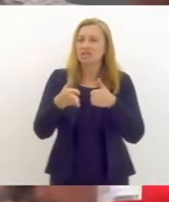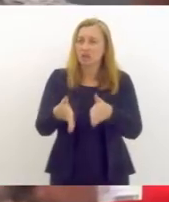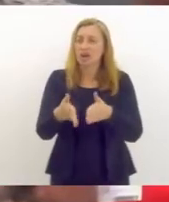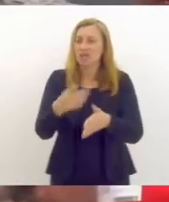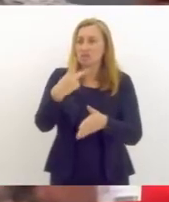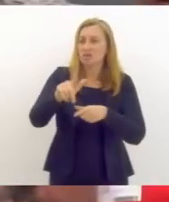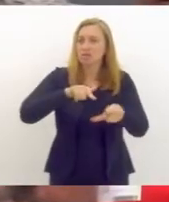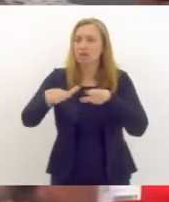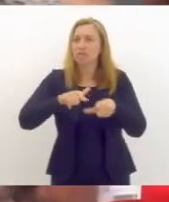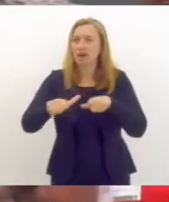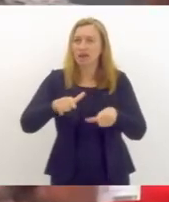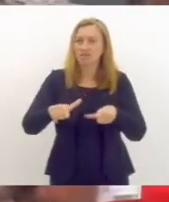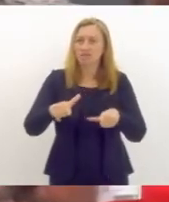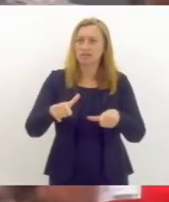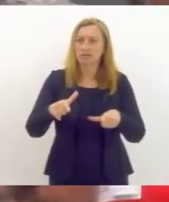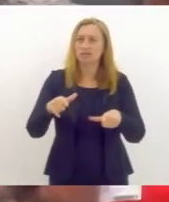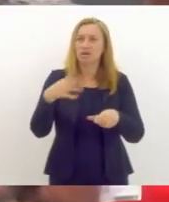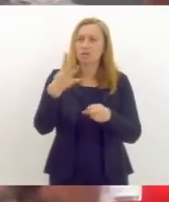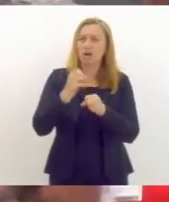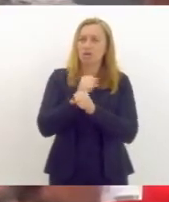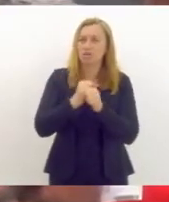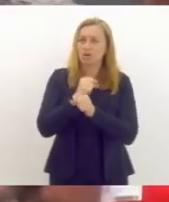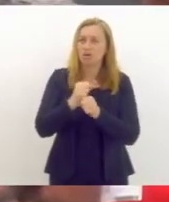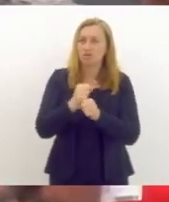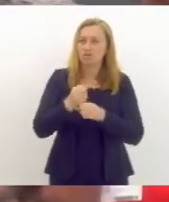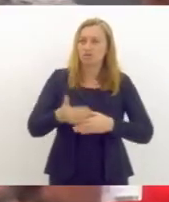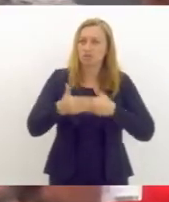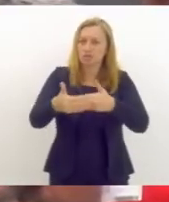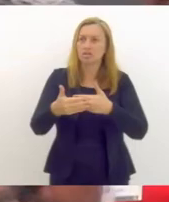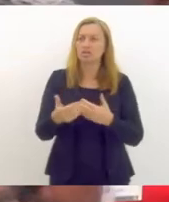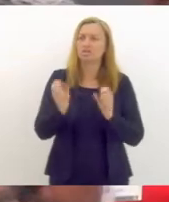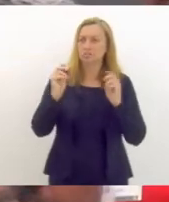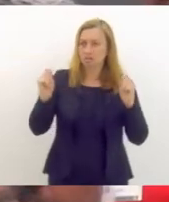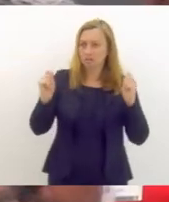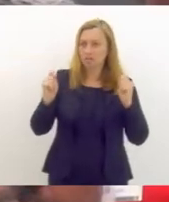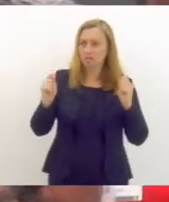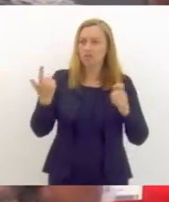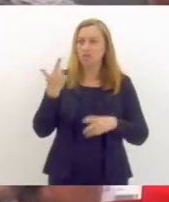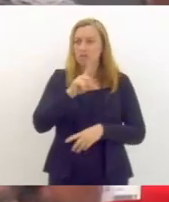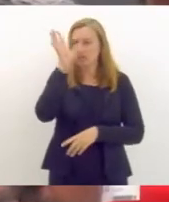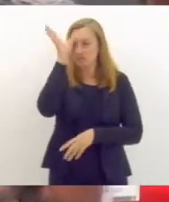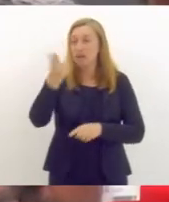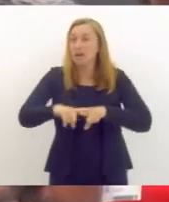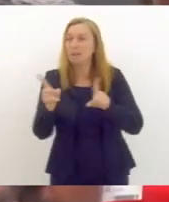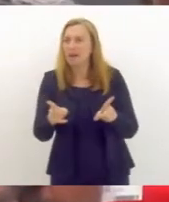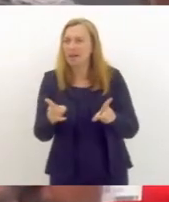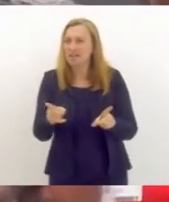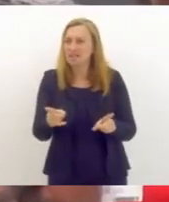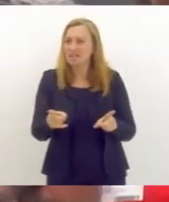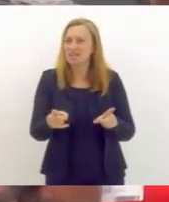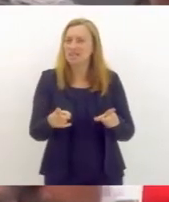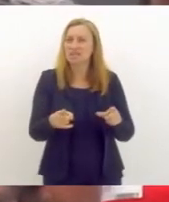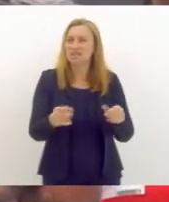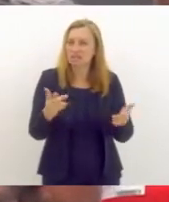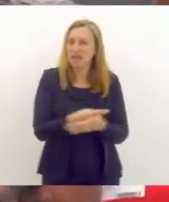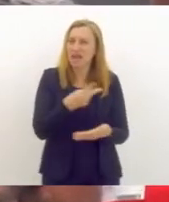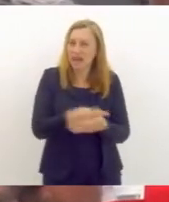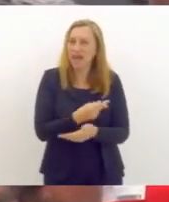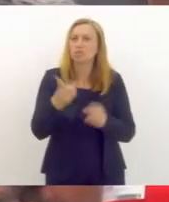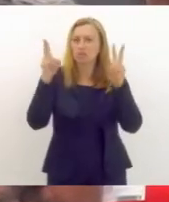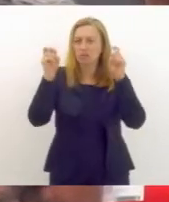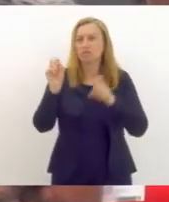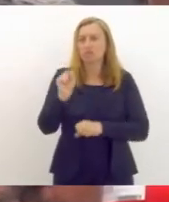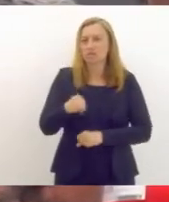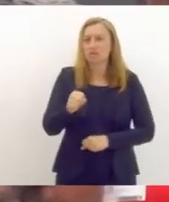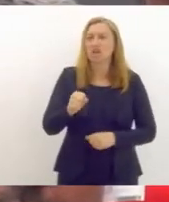são mais quatro anos agora que a gente tem pela frente eu espero mesmo que a gente possa solucionar agora que a pirâmide está invertida tá se